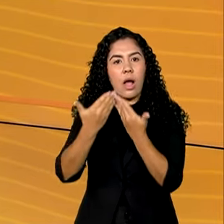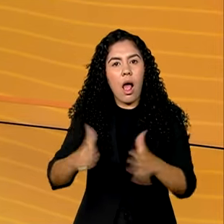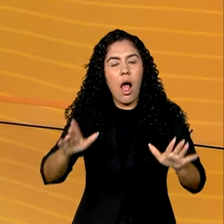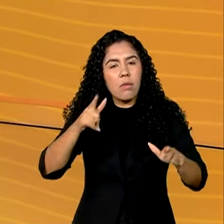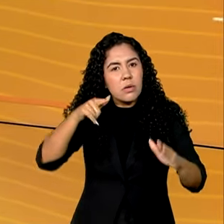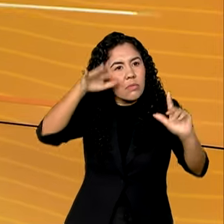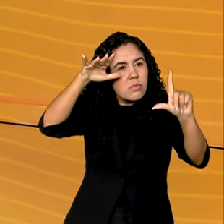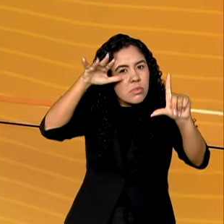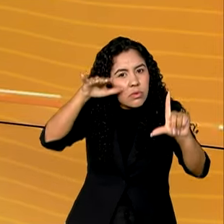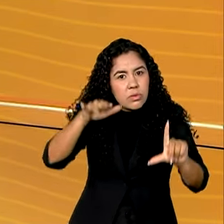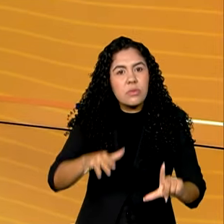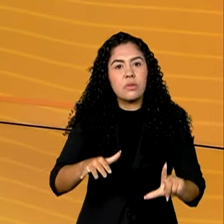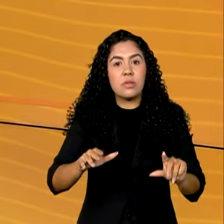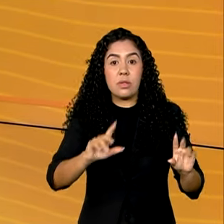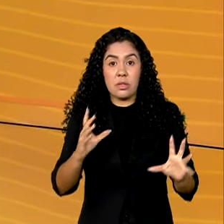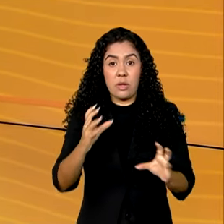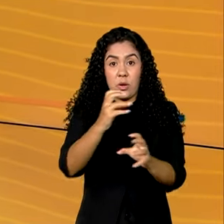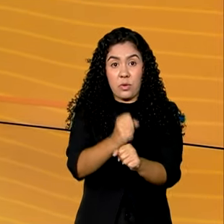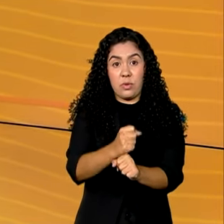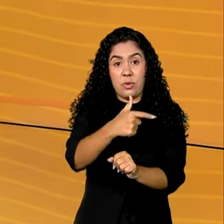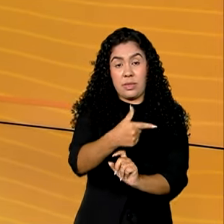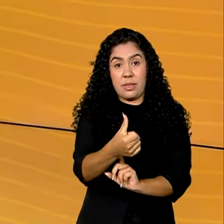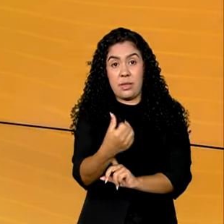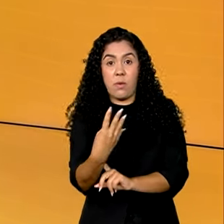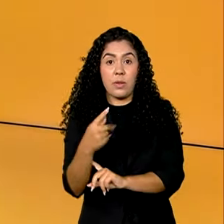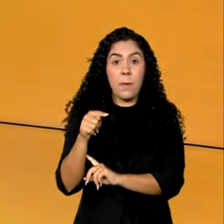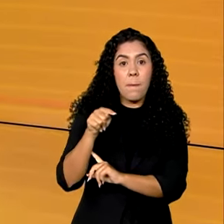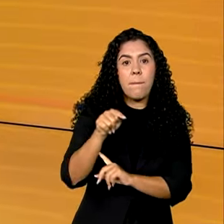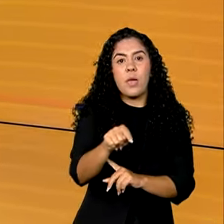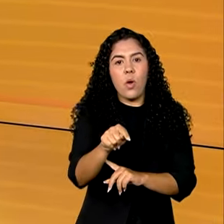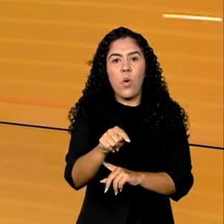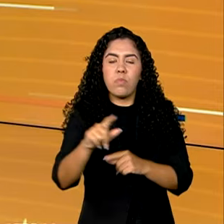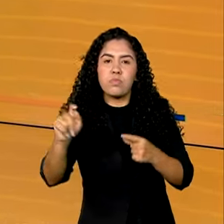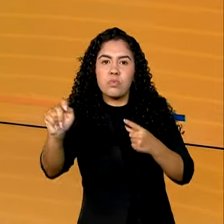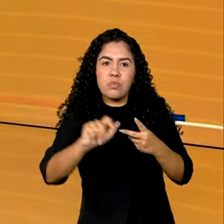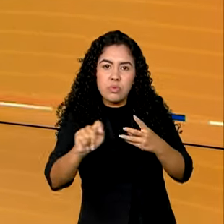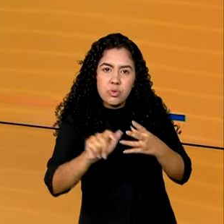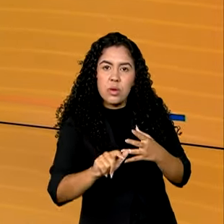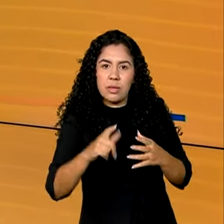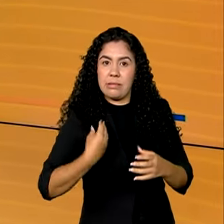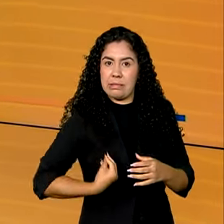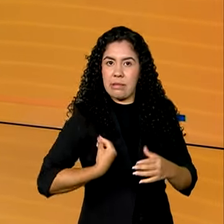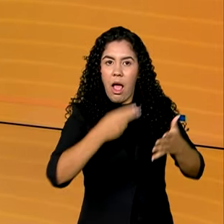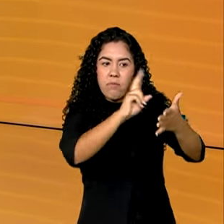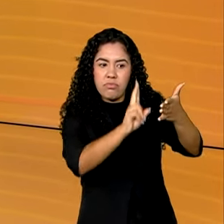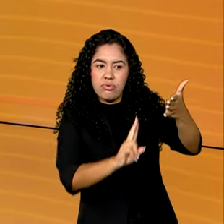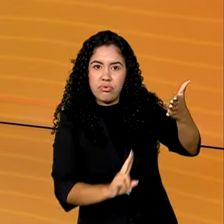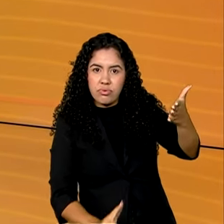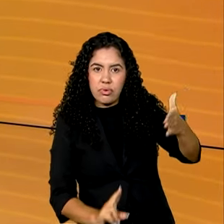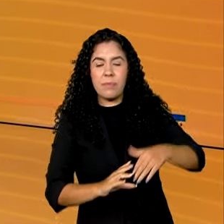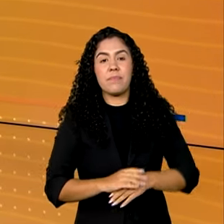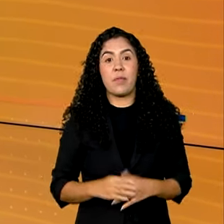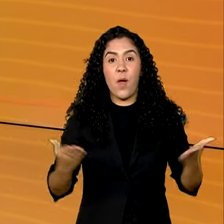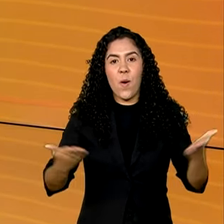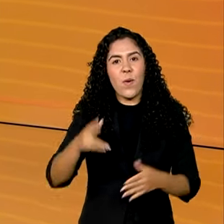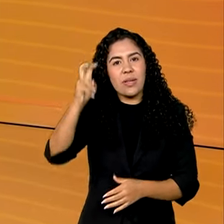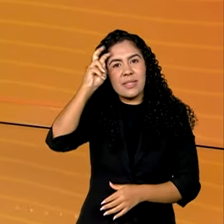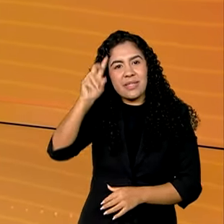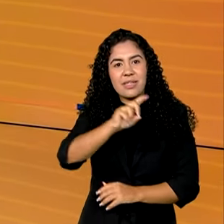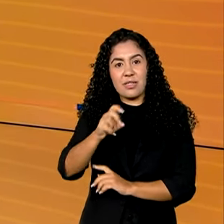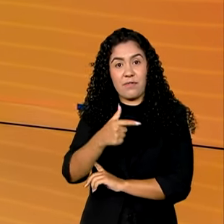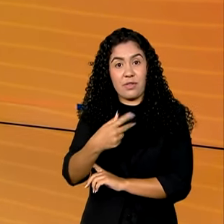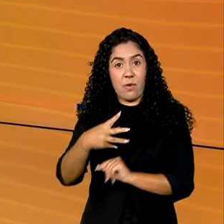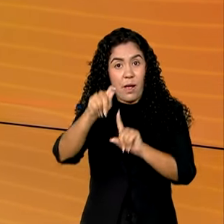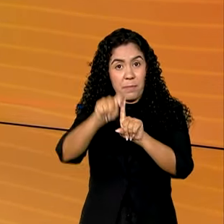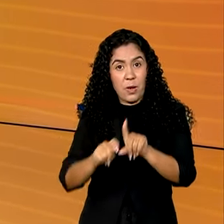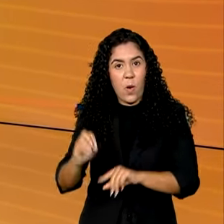ao primeiro lote residual mais de 24.000 contribuintes estão na lista quinta-feira 24 de